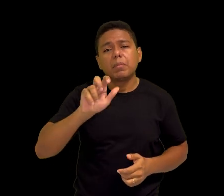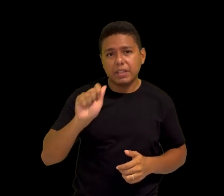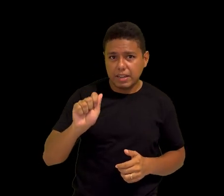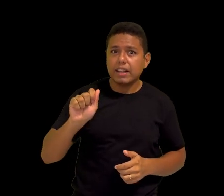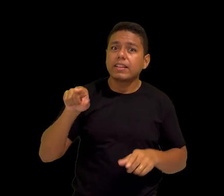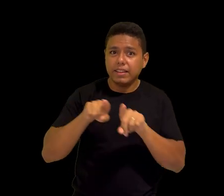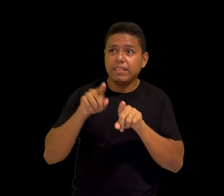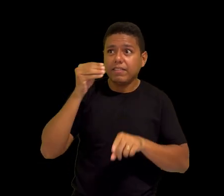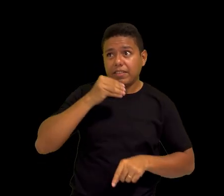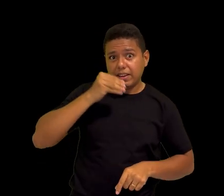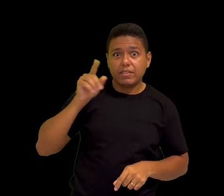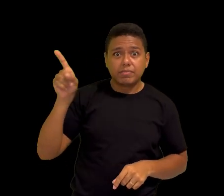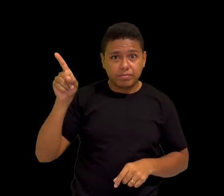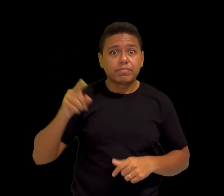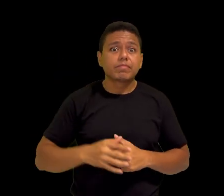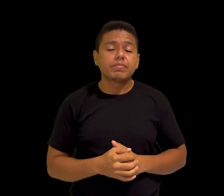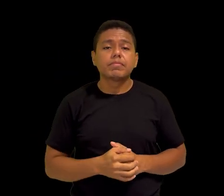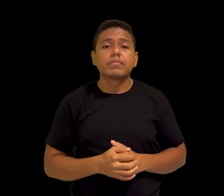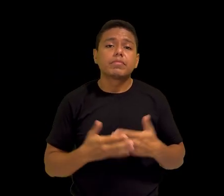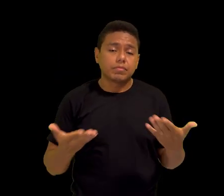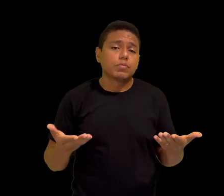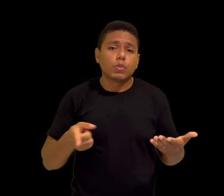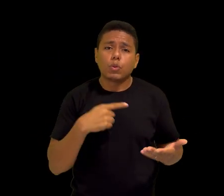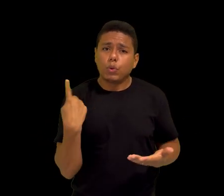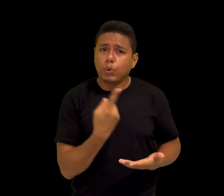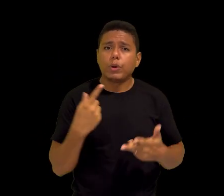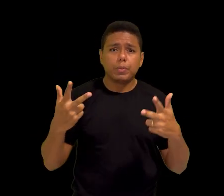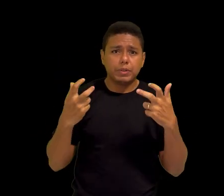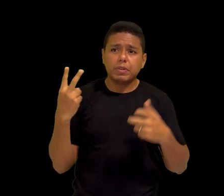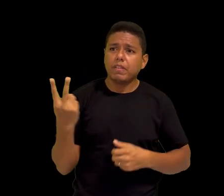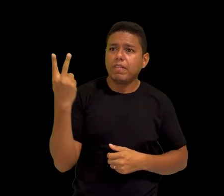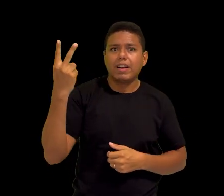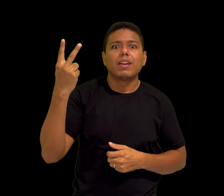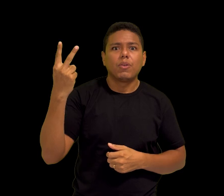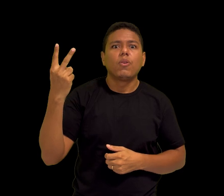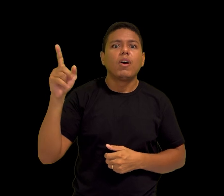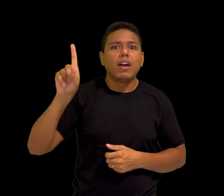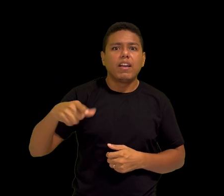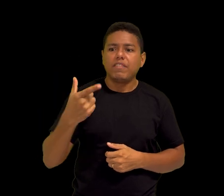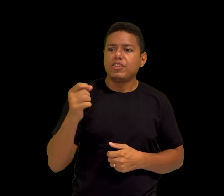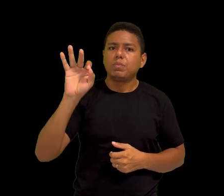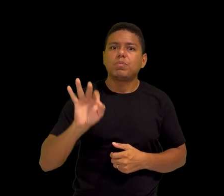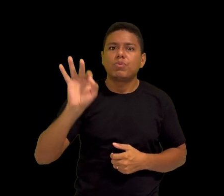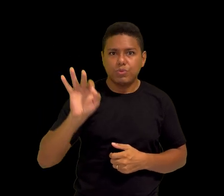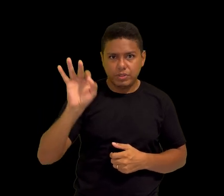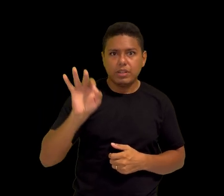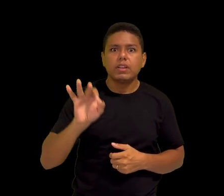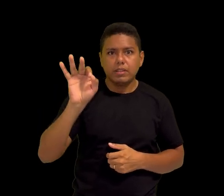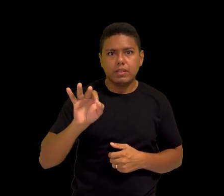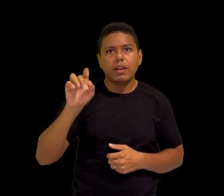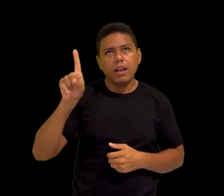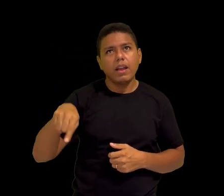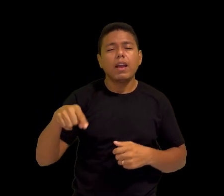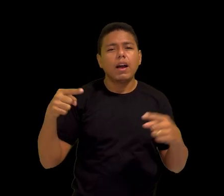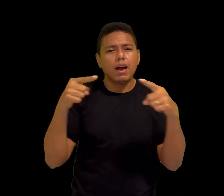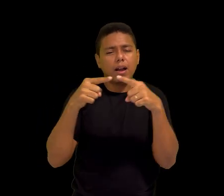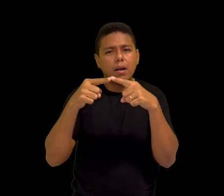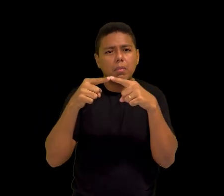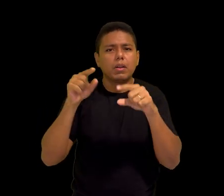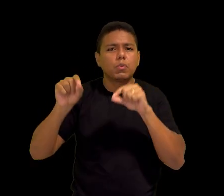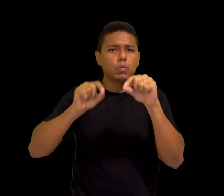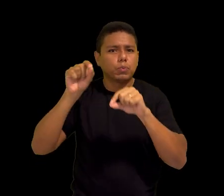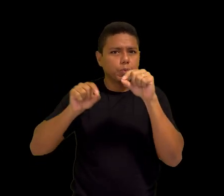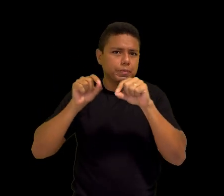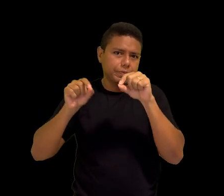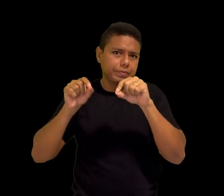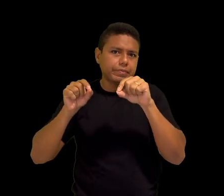e menos que 10%, e a gente ficou com um valor inferior a 20%, que seria o ponto de corte para considerar